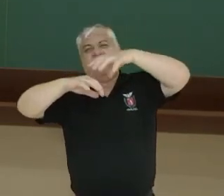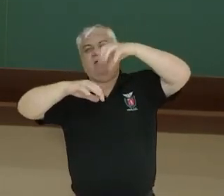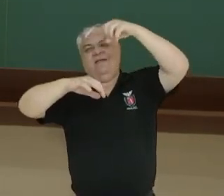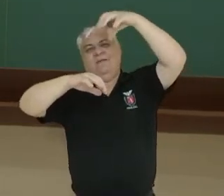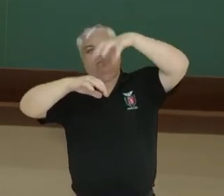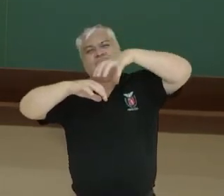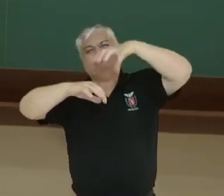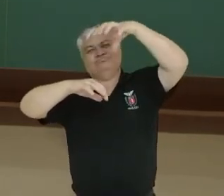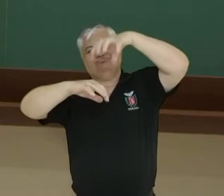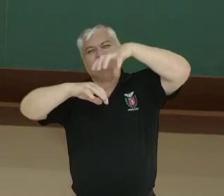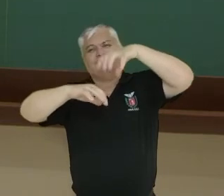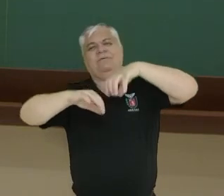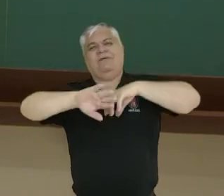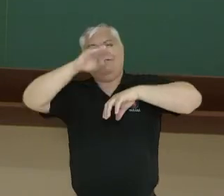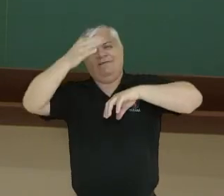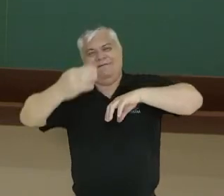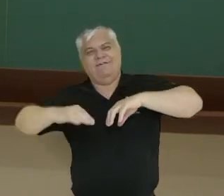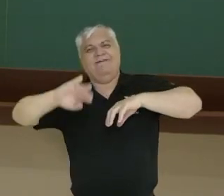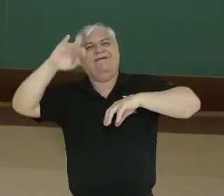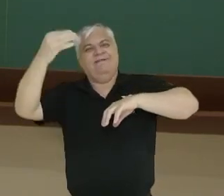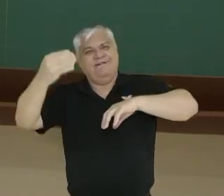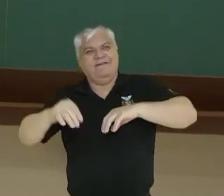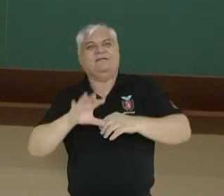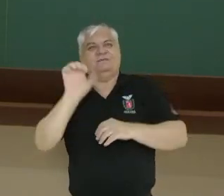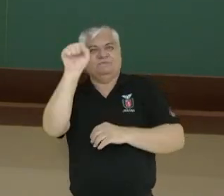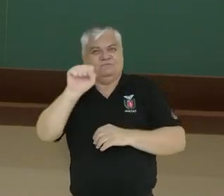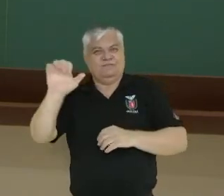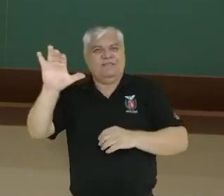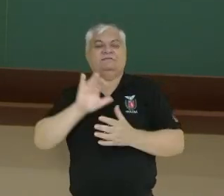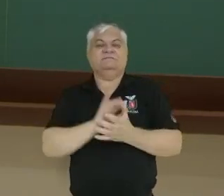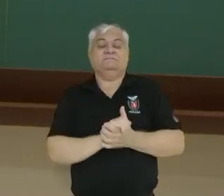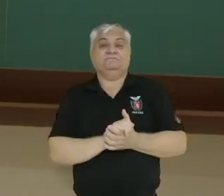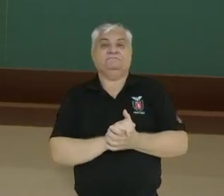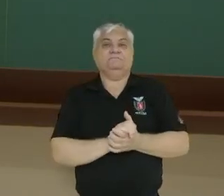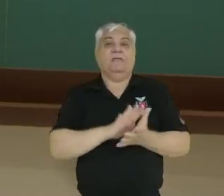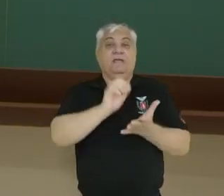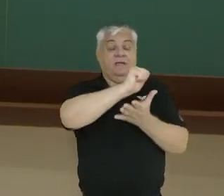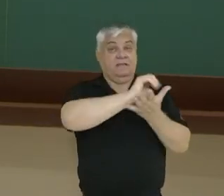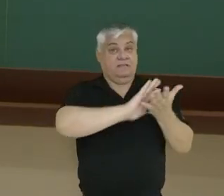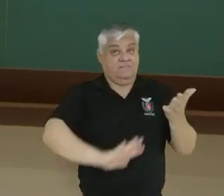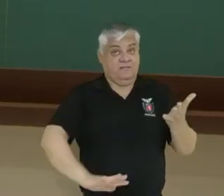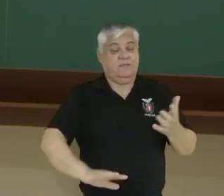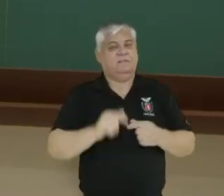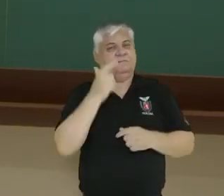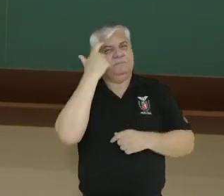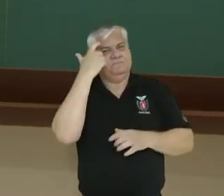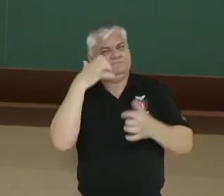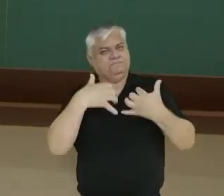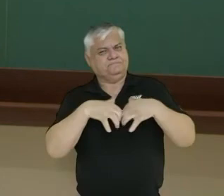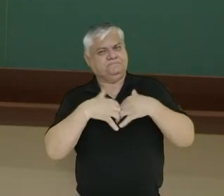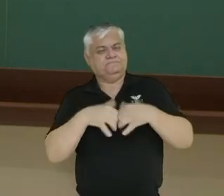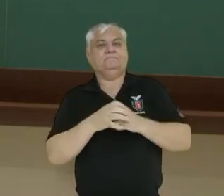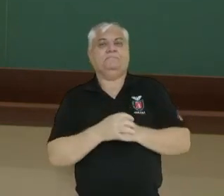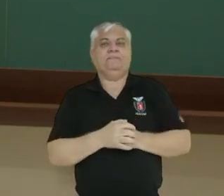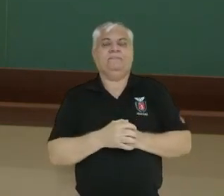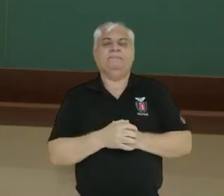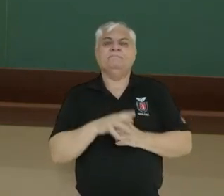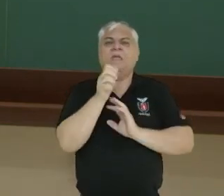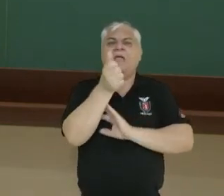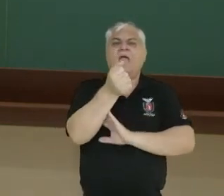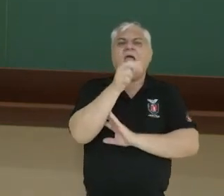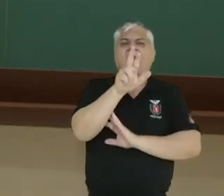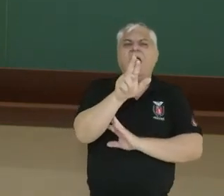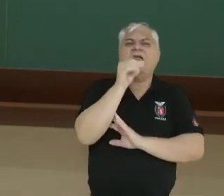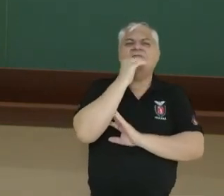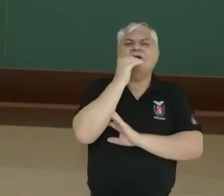sudeste. Então é importantíssimo entender a influência das massas de ar também. E aí uma atividadezinha para a gente pensar. Se eu tenho massas de ar que